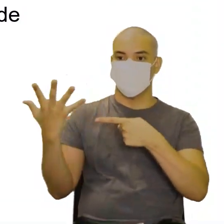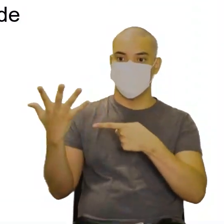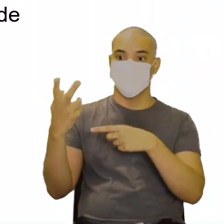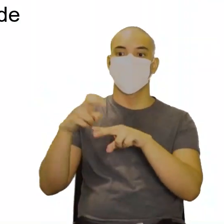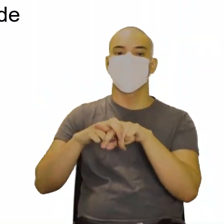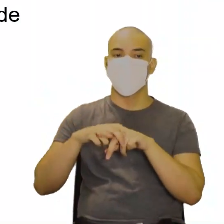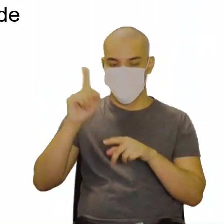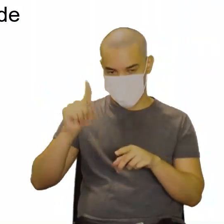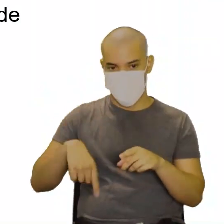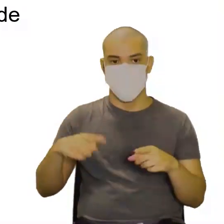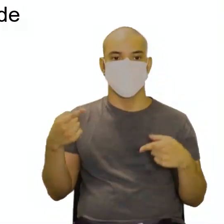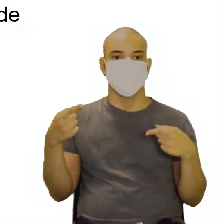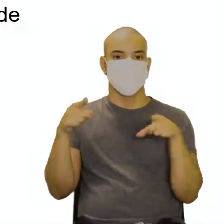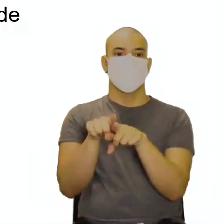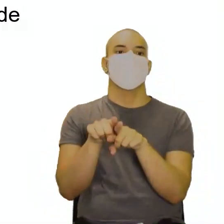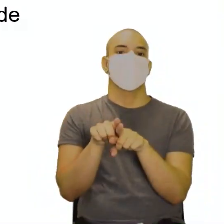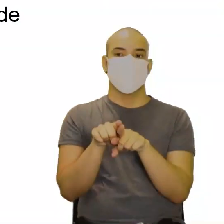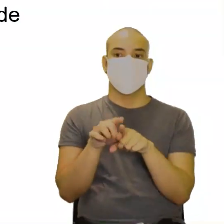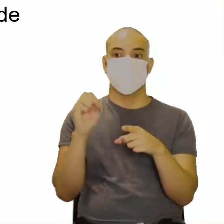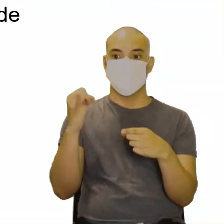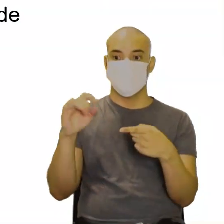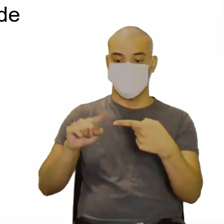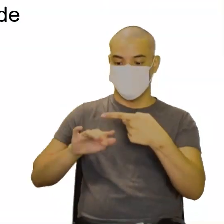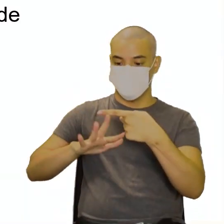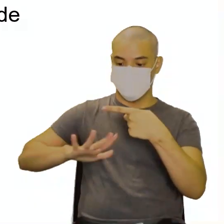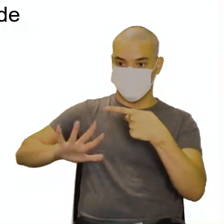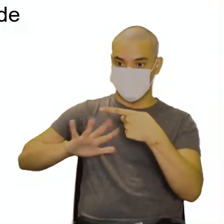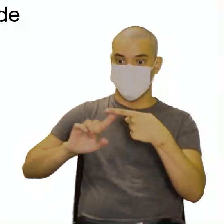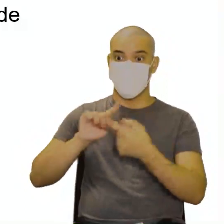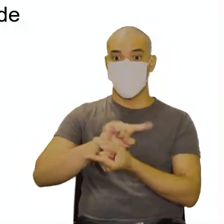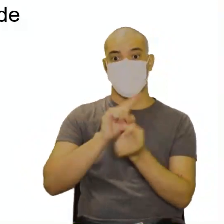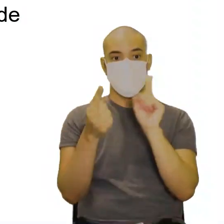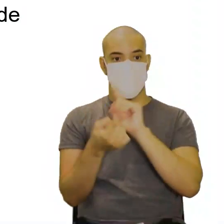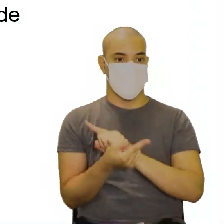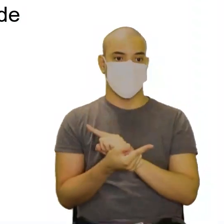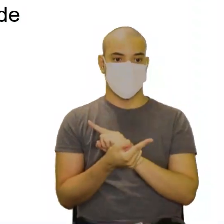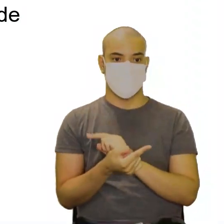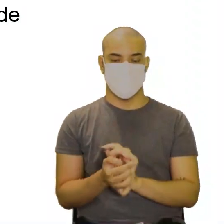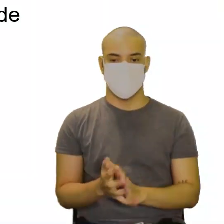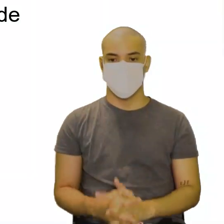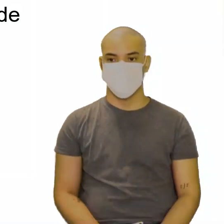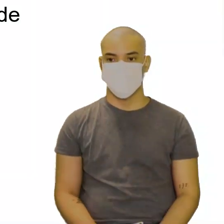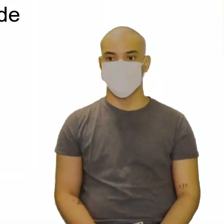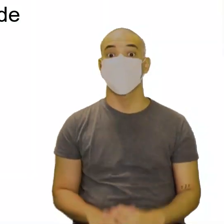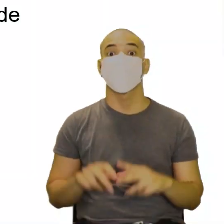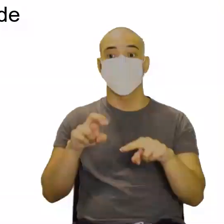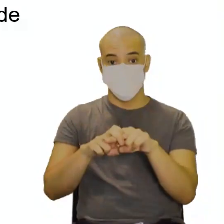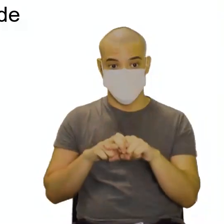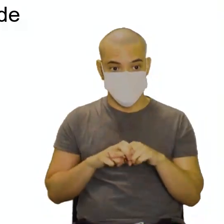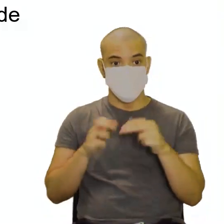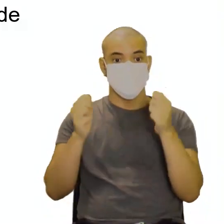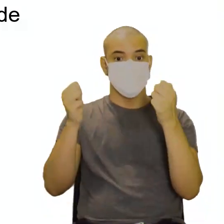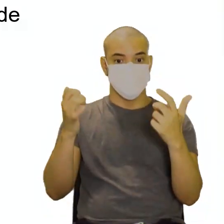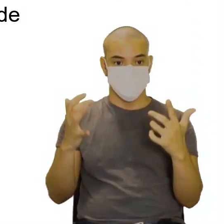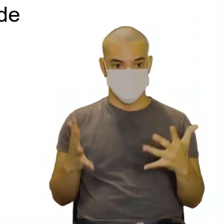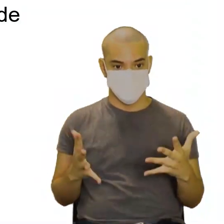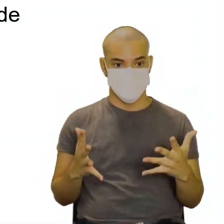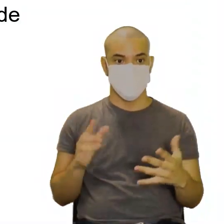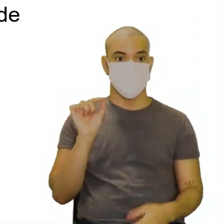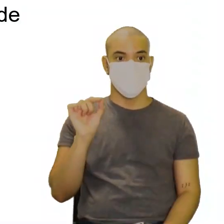é diretamente proporcional. Se está no denominador, é inversamente proporcional. Então, aqui quando ele fala que